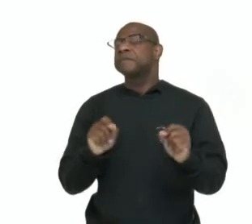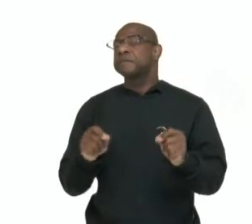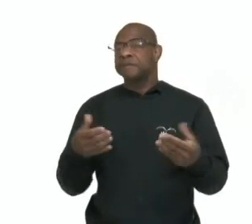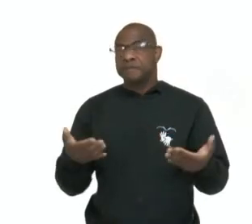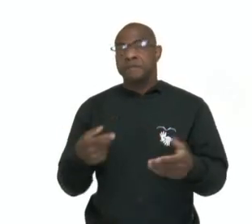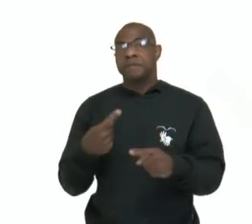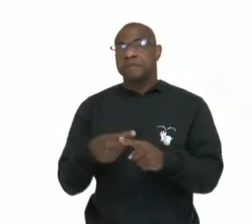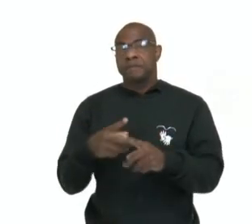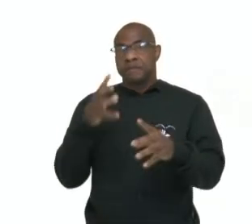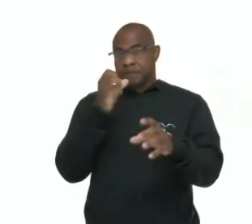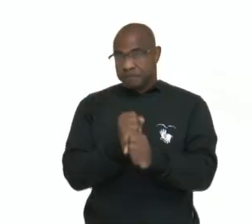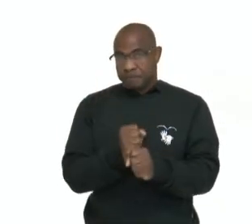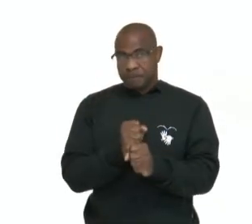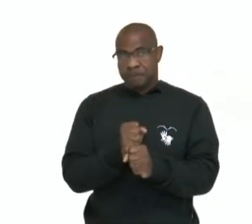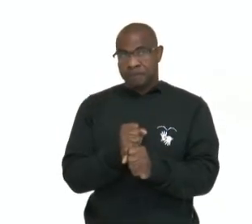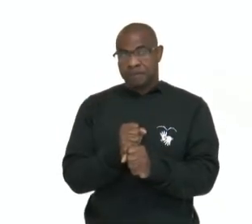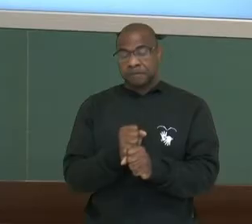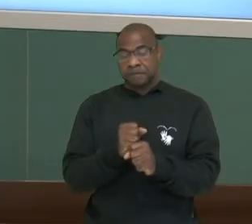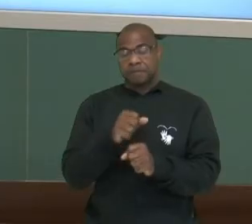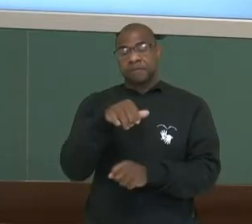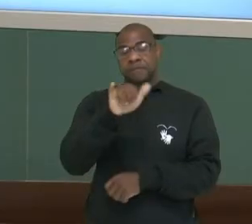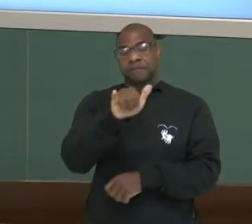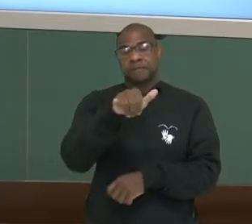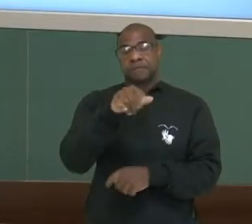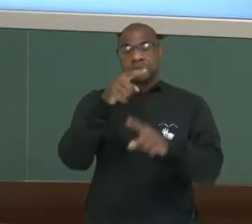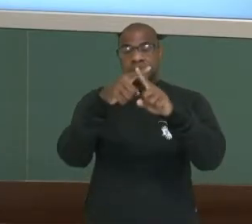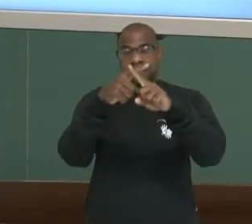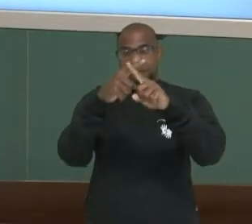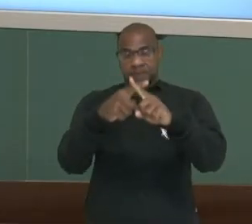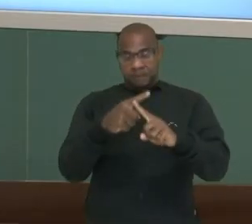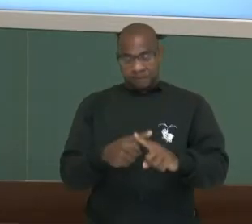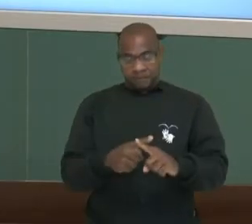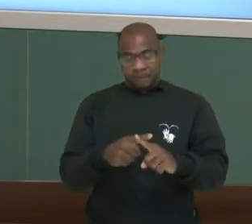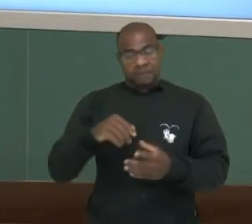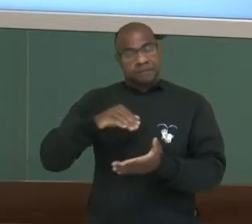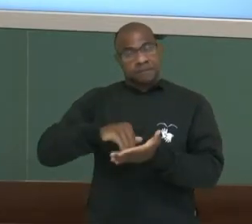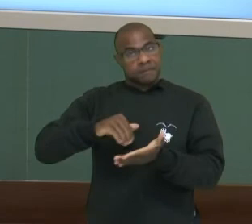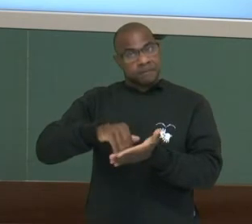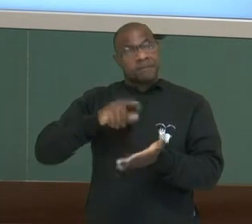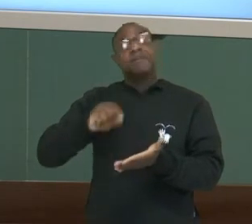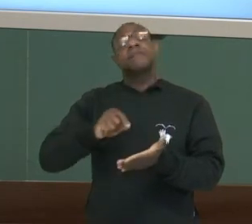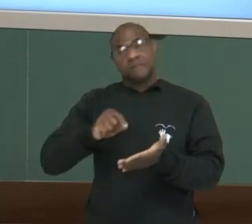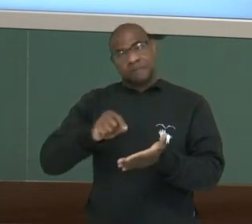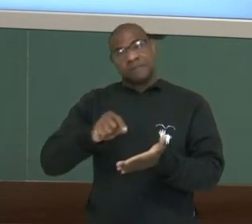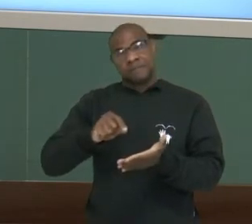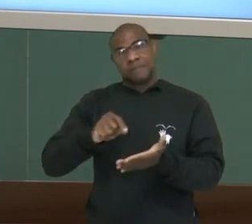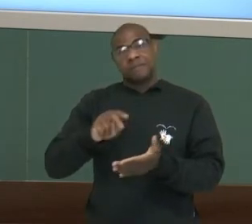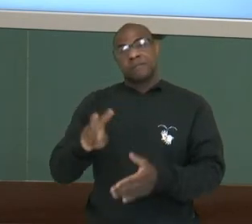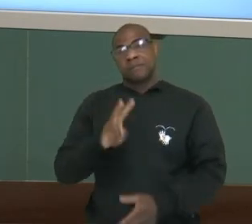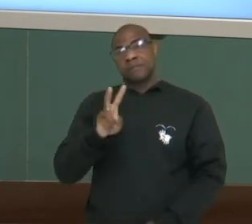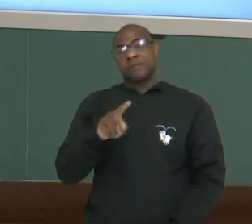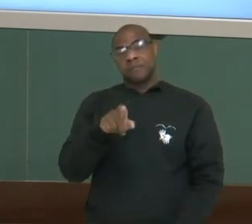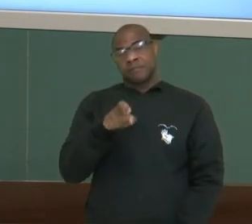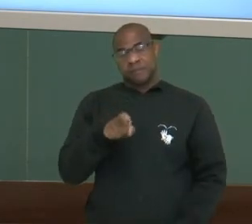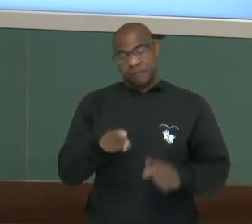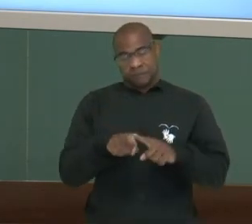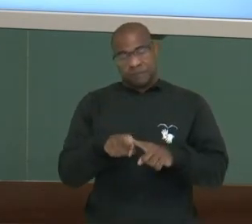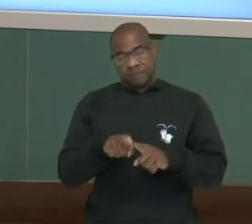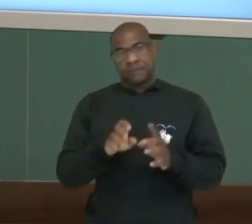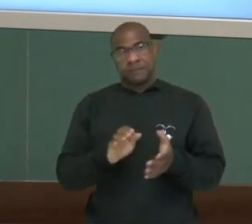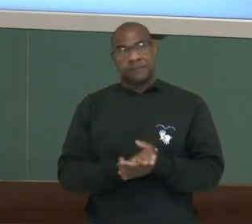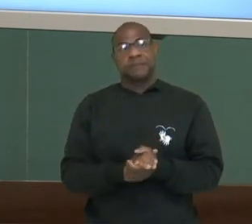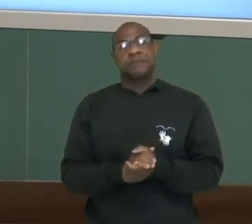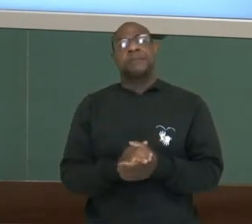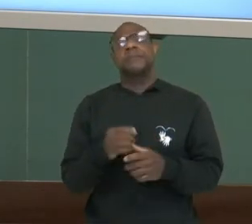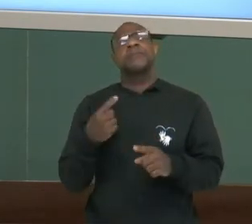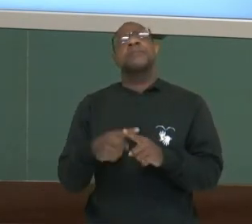daí eu somando o x com o x, eu vou eliminar o valor de x. Lembro que eu posso tanto eliminar o x quanto o y.